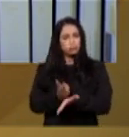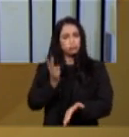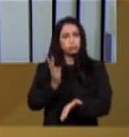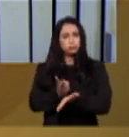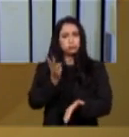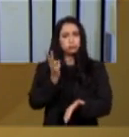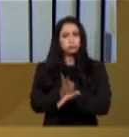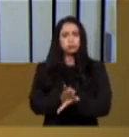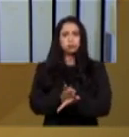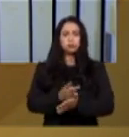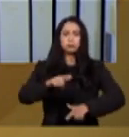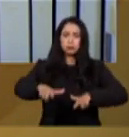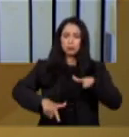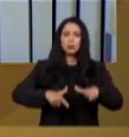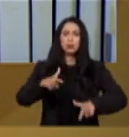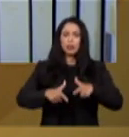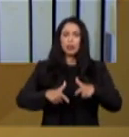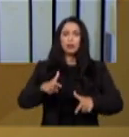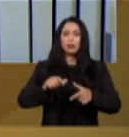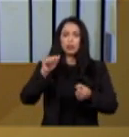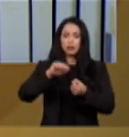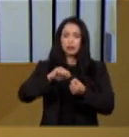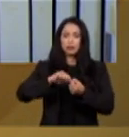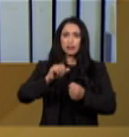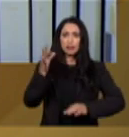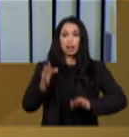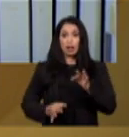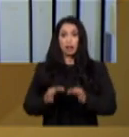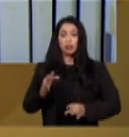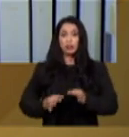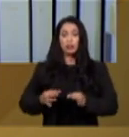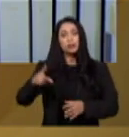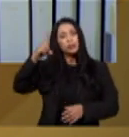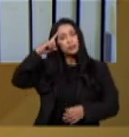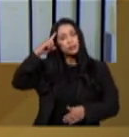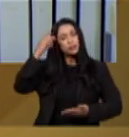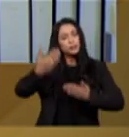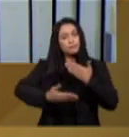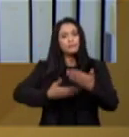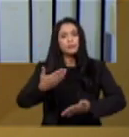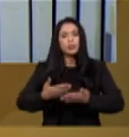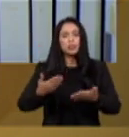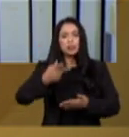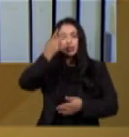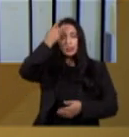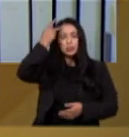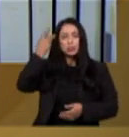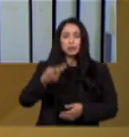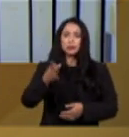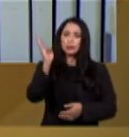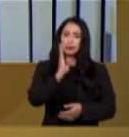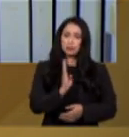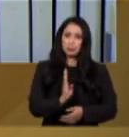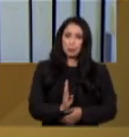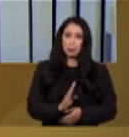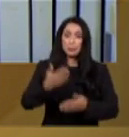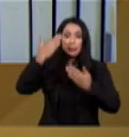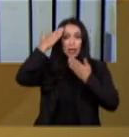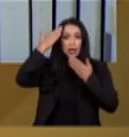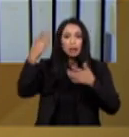perseverança em realizar a justiça no cotidiano dos brasileiros. Agradeço ainda